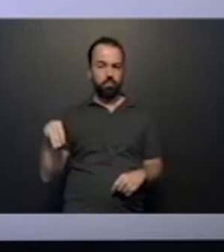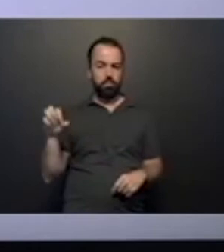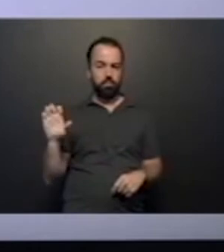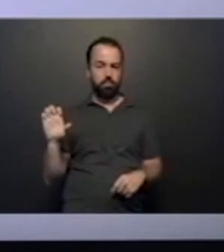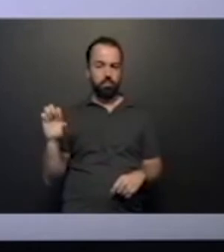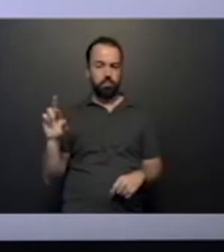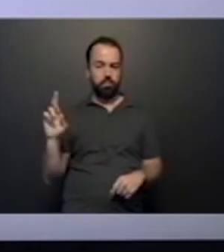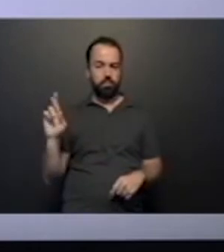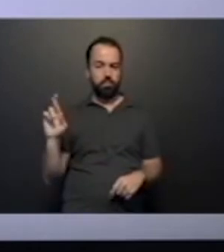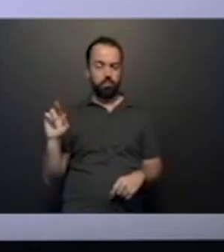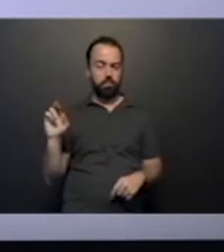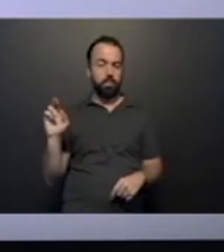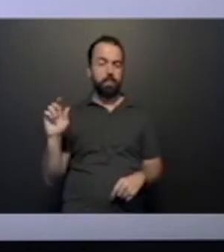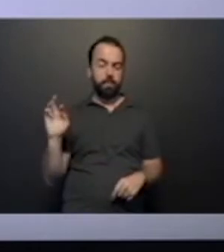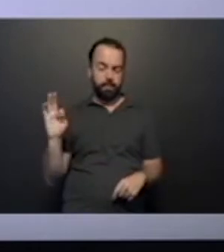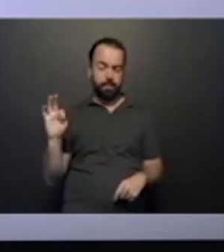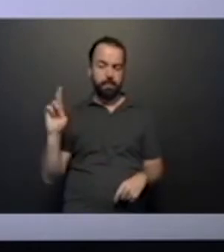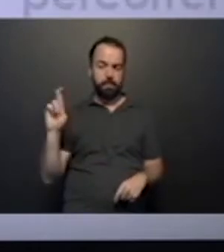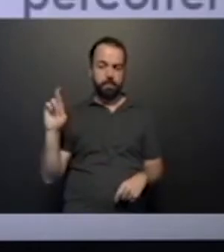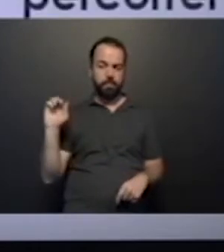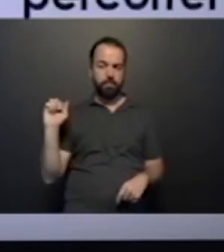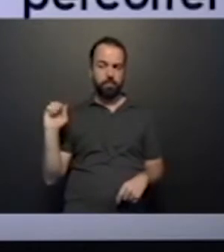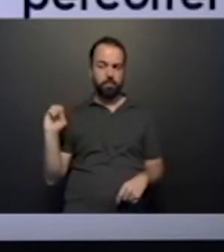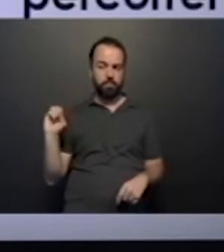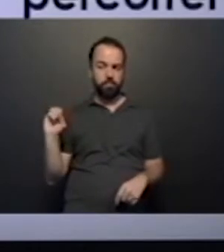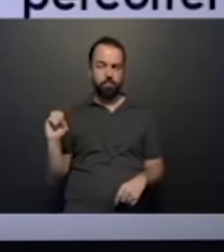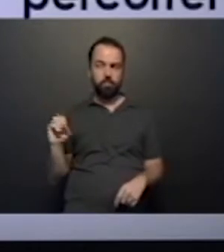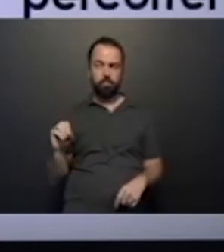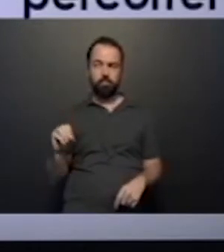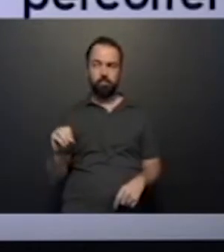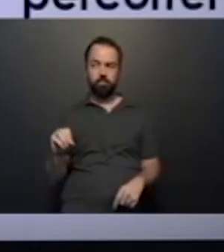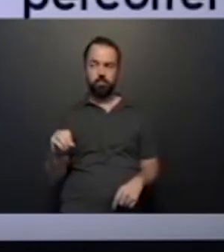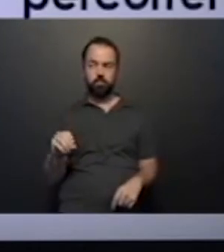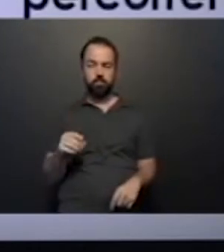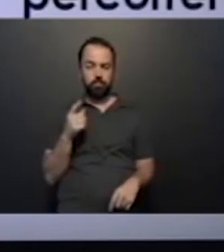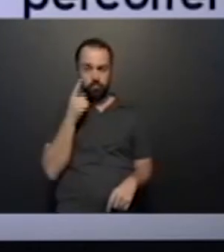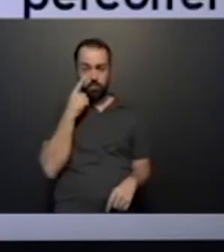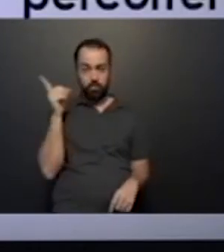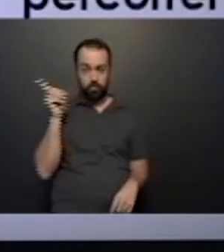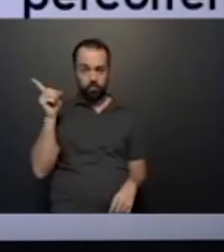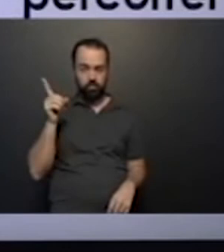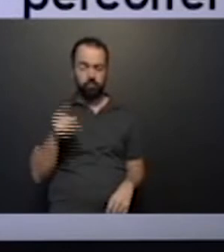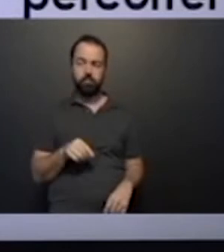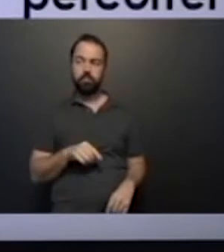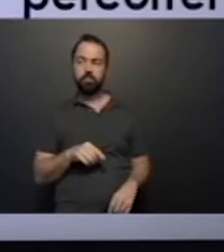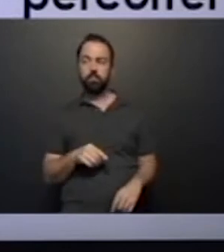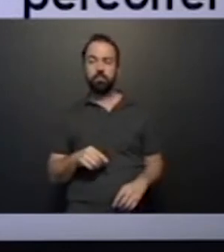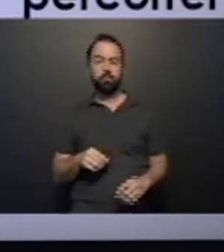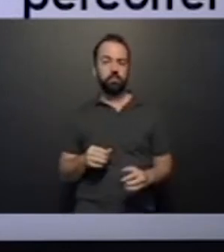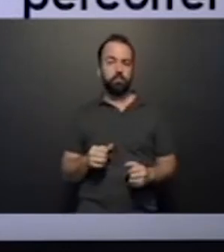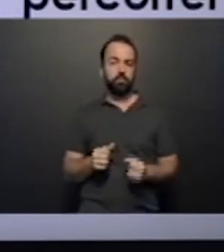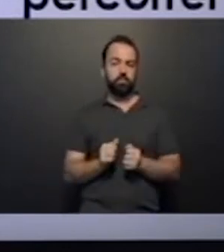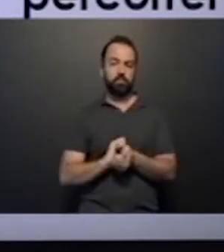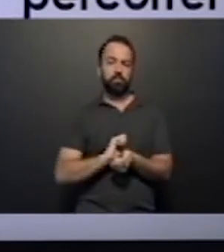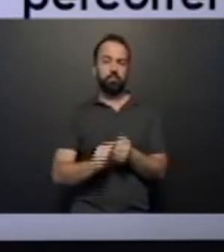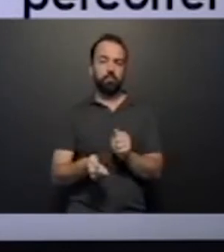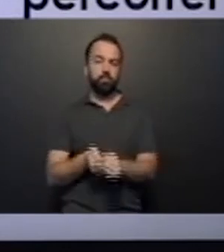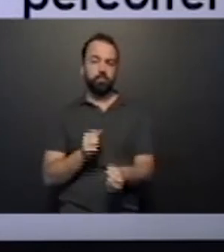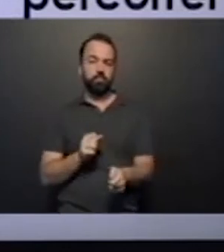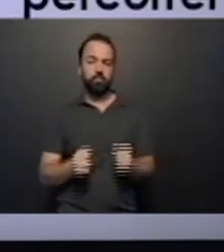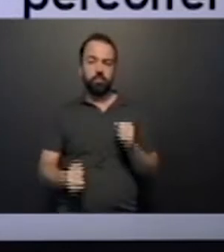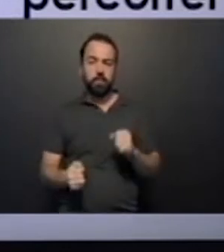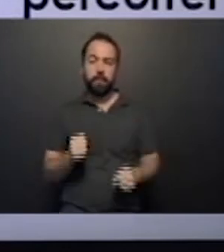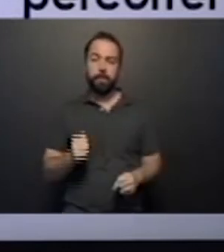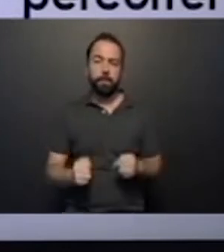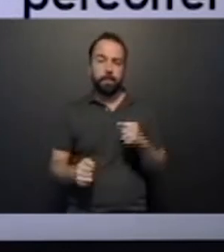nós temos uma questão aí com comprimento da circunferência observa em olha um atleta está treinando